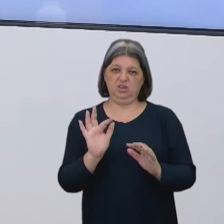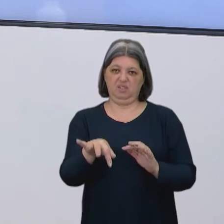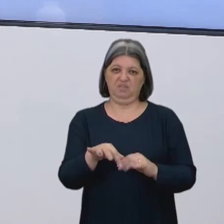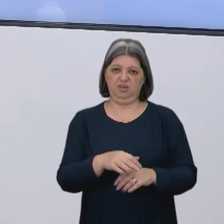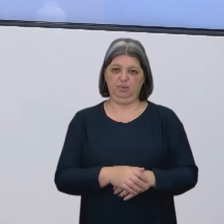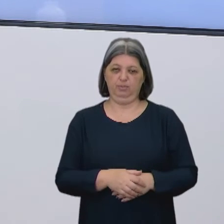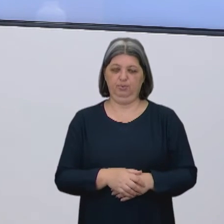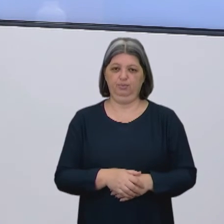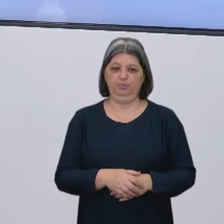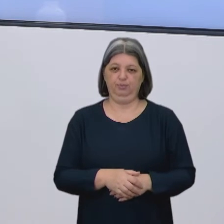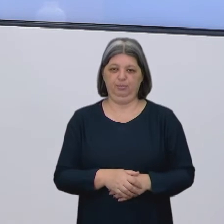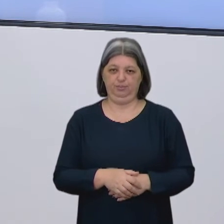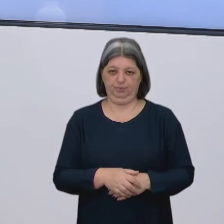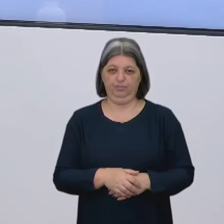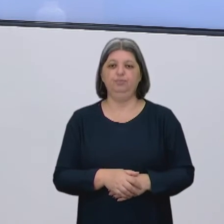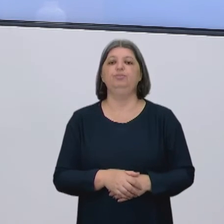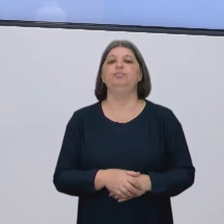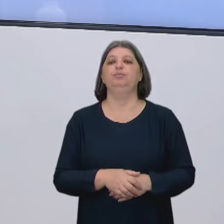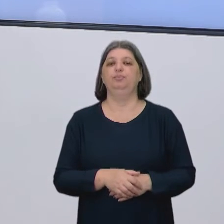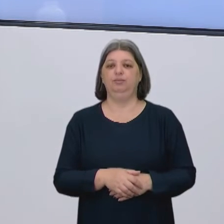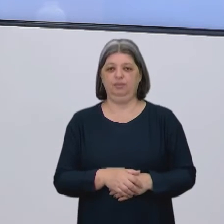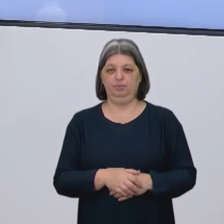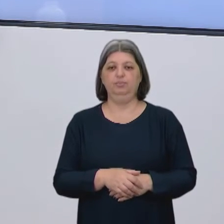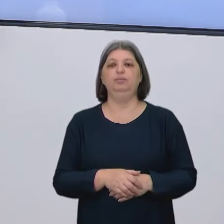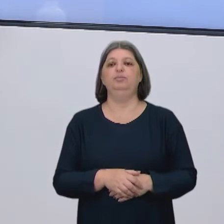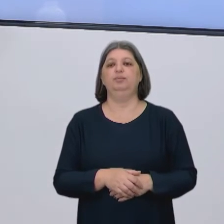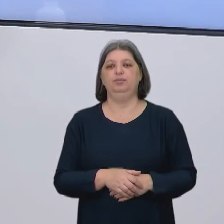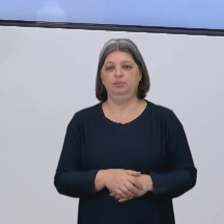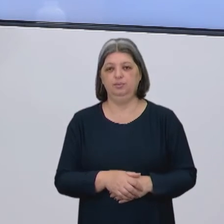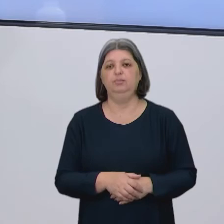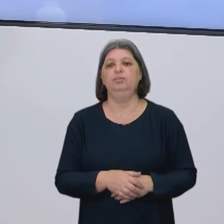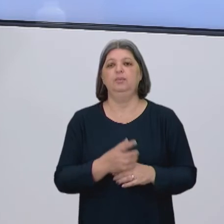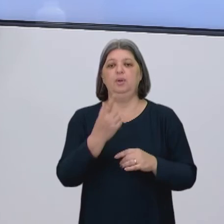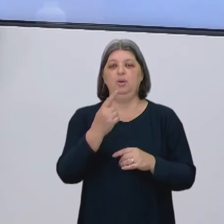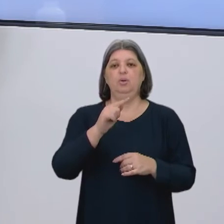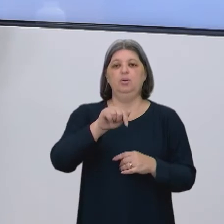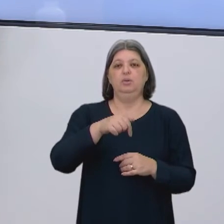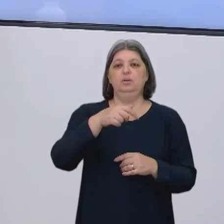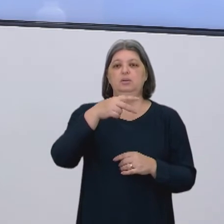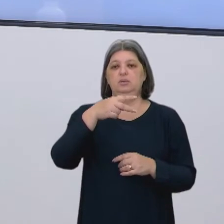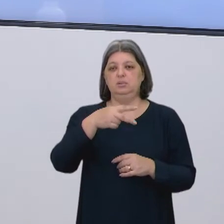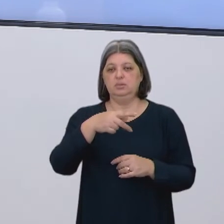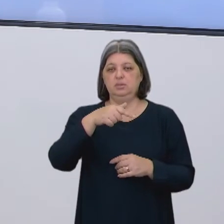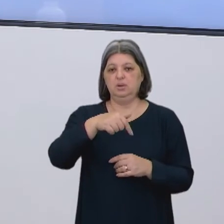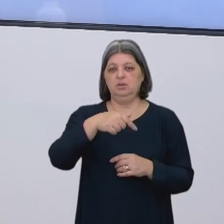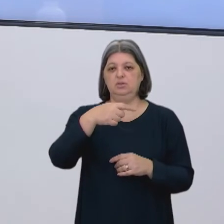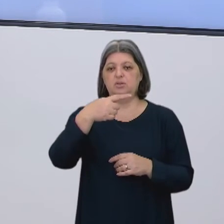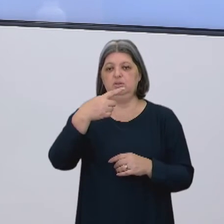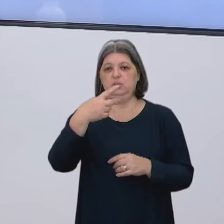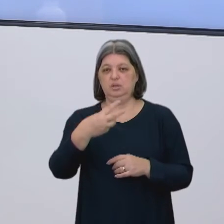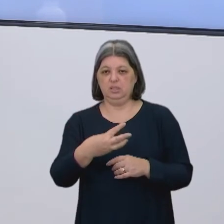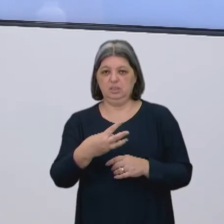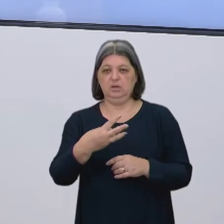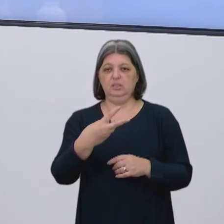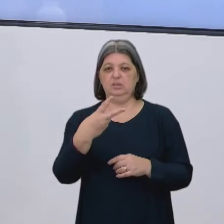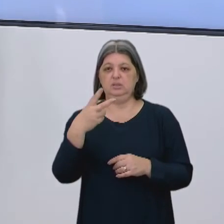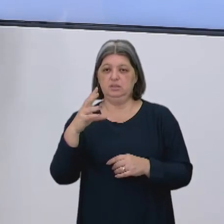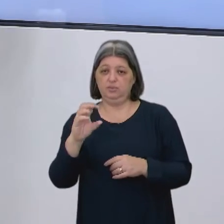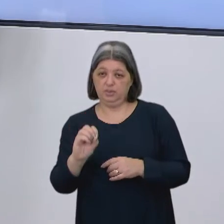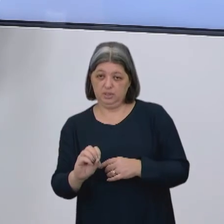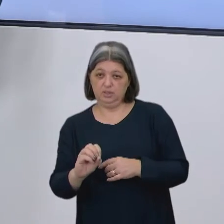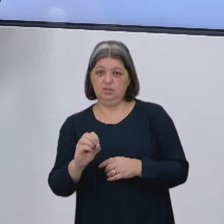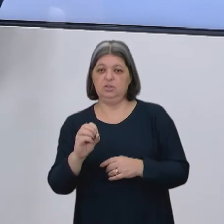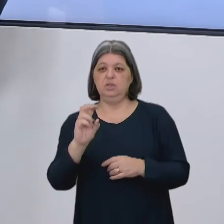Deixa eu pagar tudo. Vou colar aqui, ó, 173, 20, deixa eu ver aqui mais.